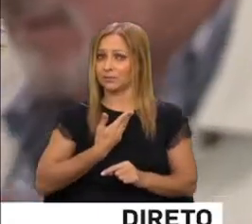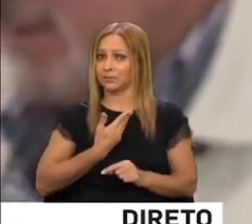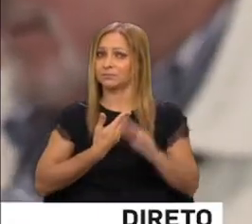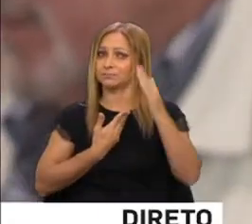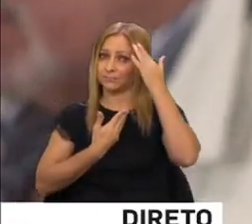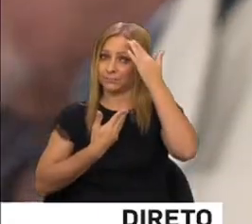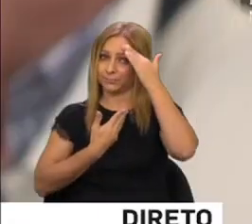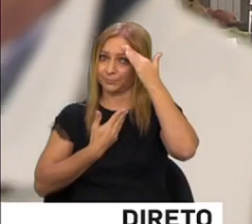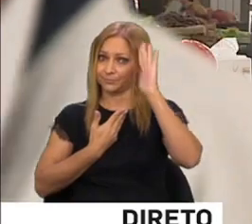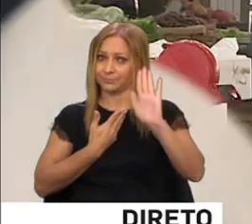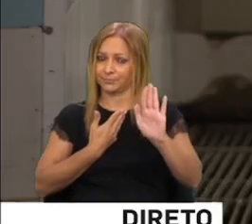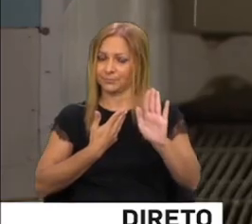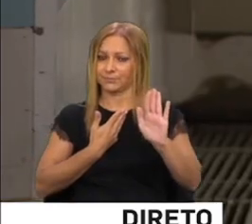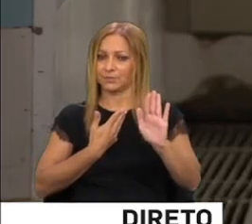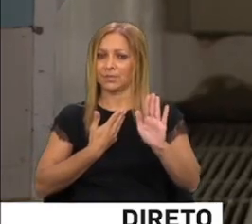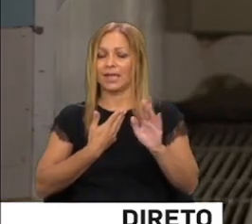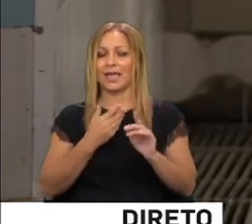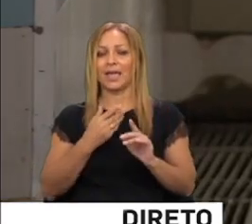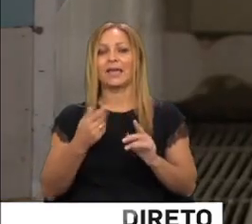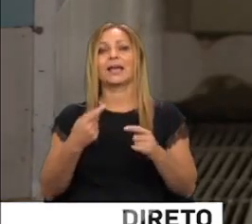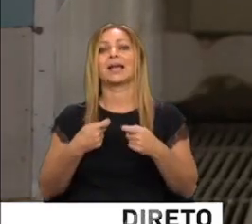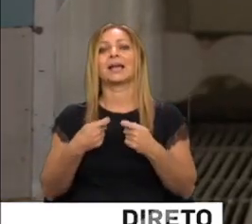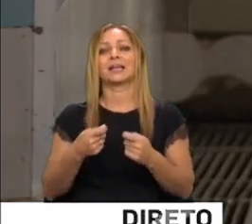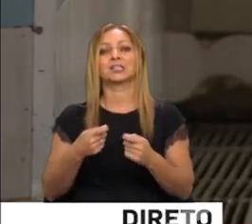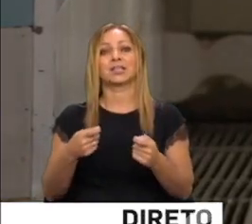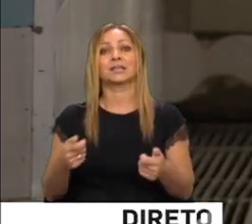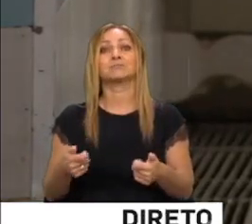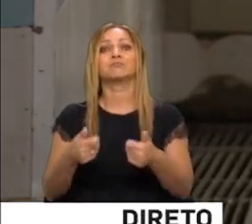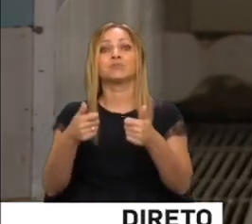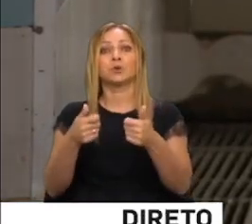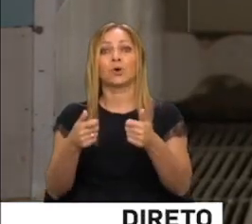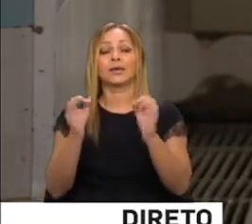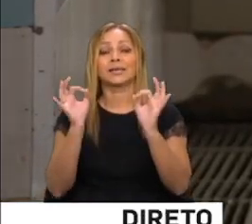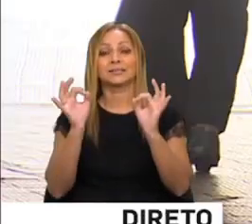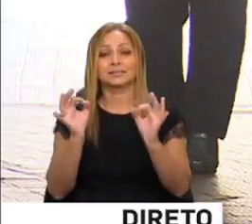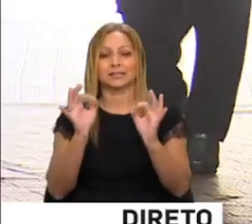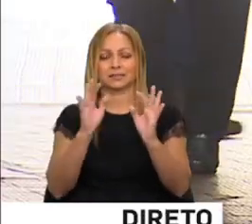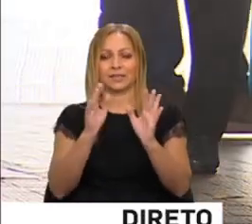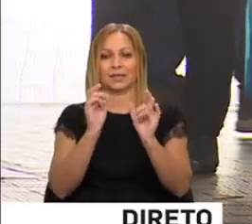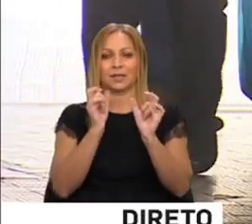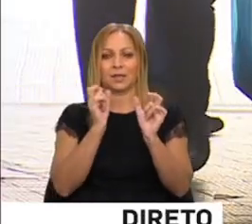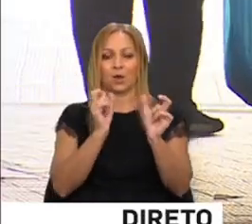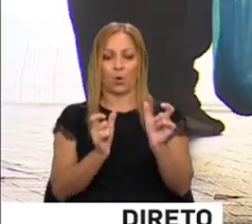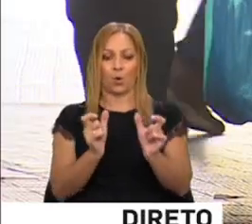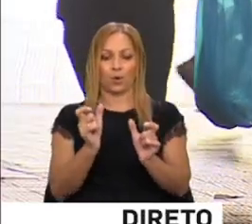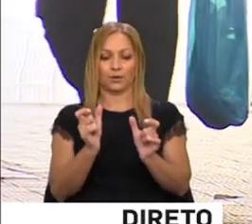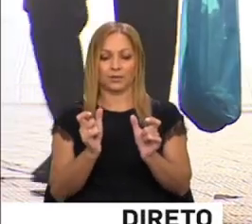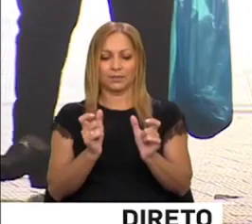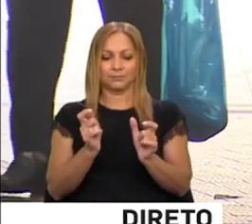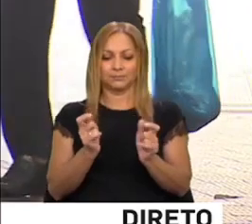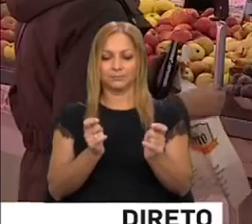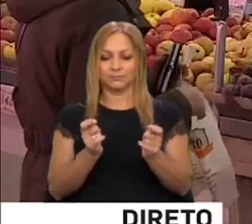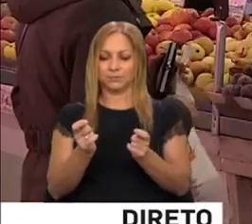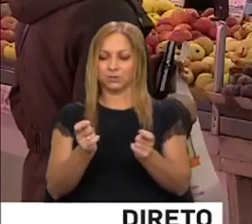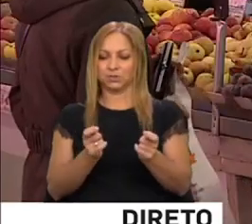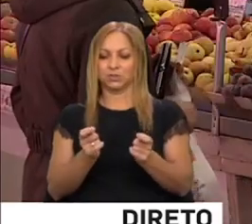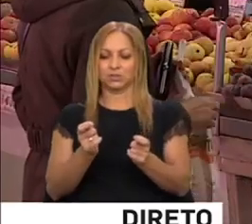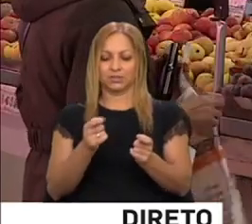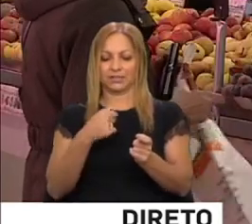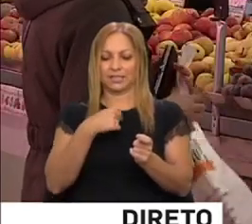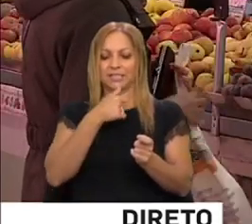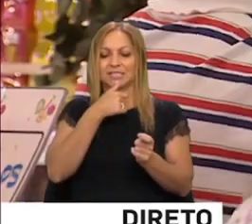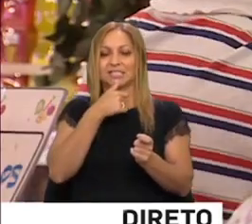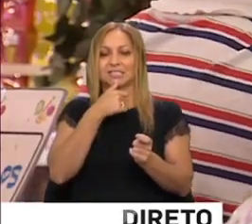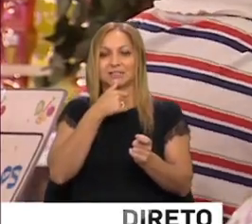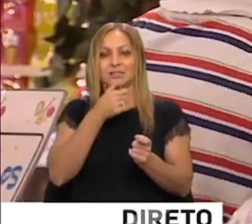o problema aqui não é gastar mais é gastar melhor a palavra achava que é condicionalidade Okay condicionalidade nós não podemos nós